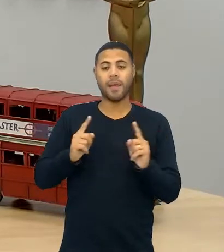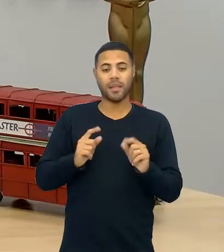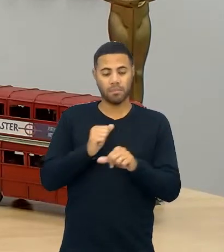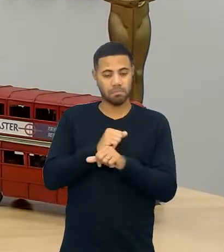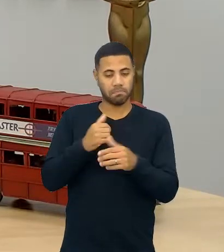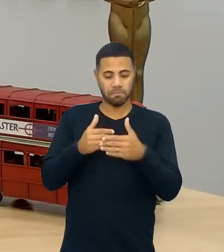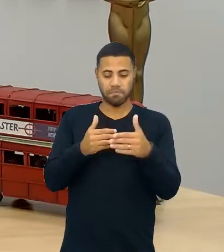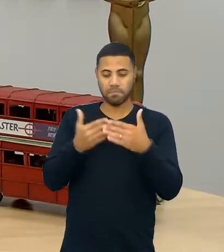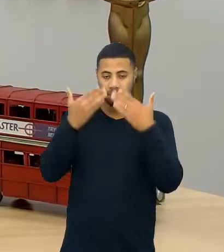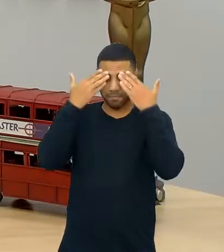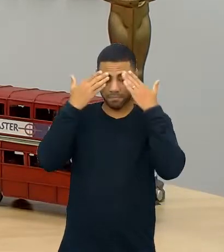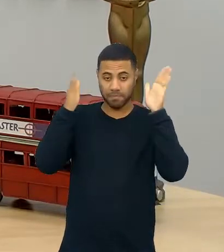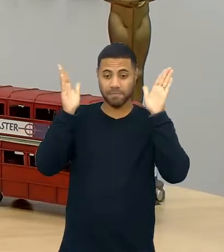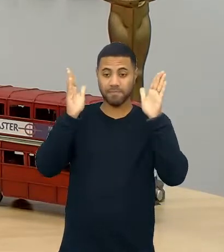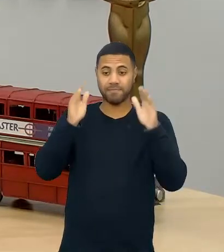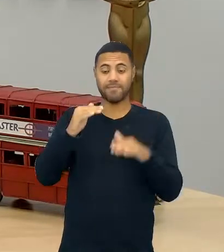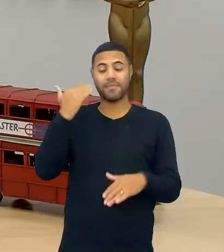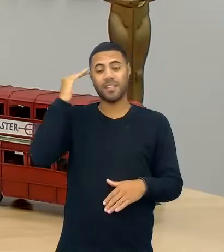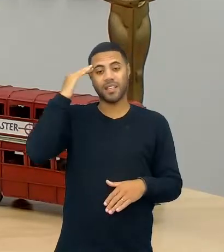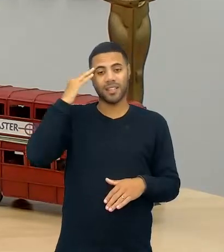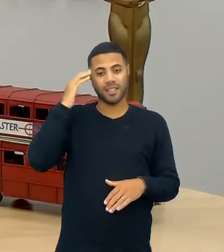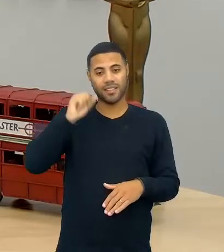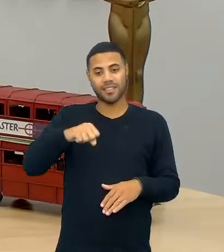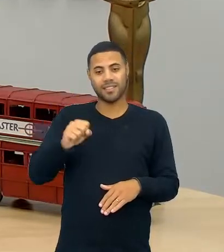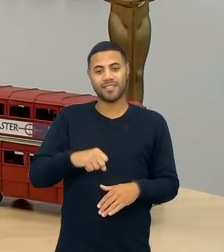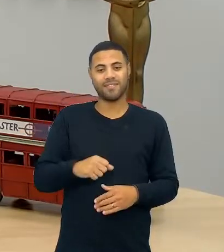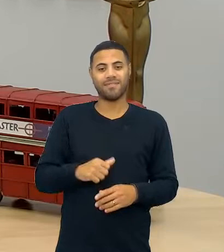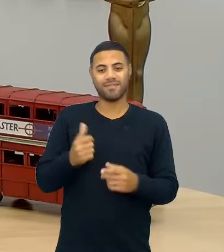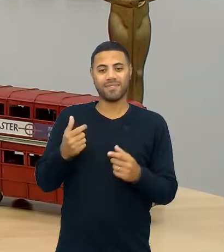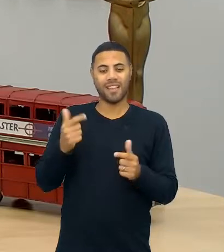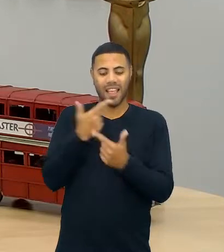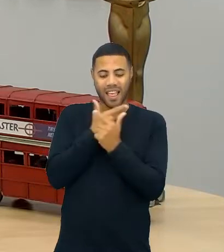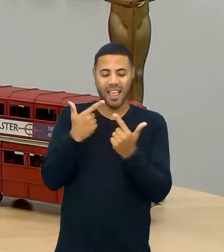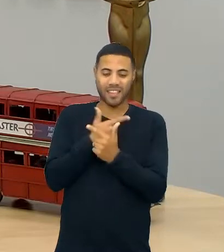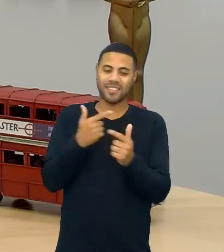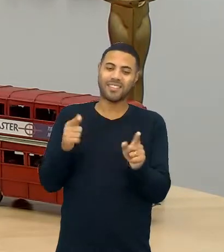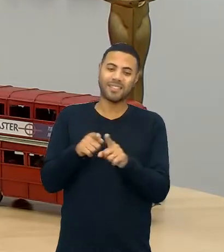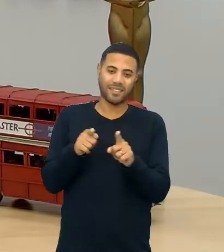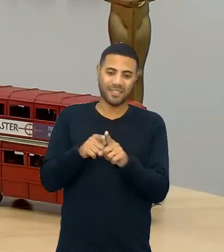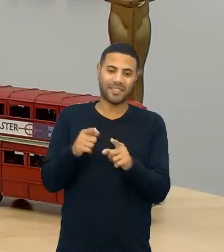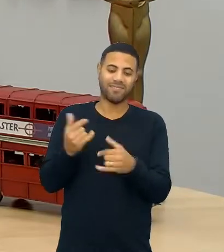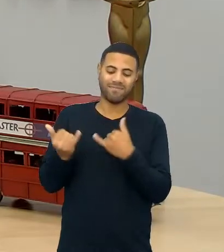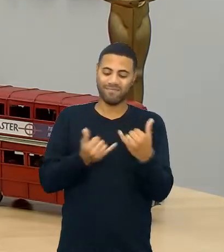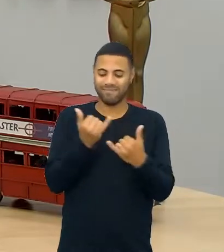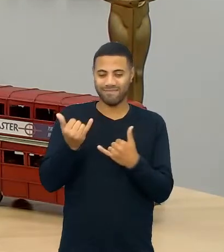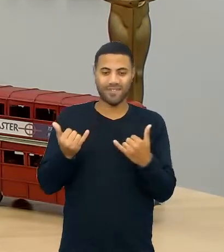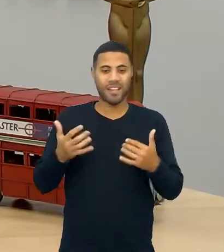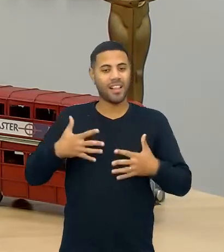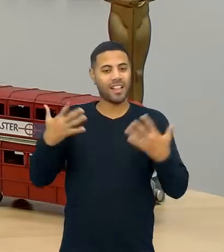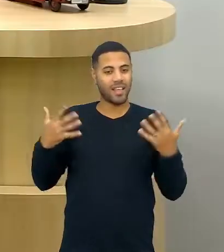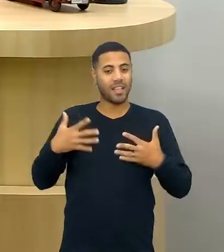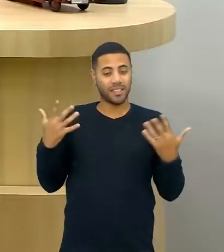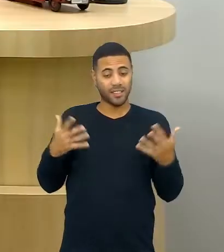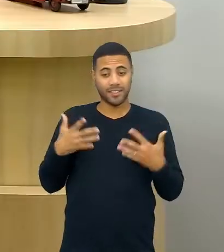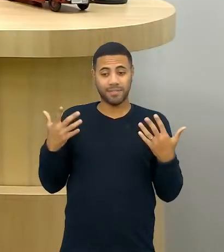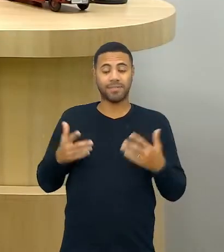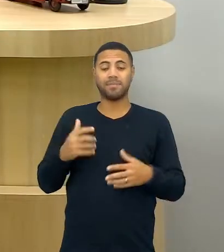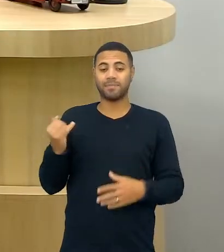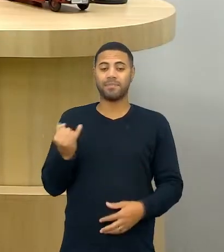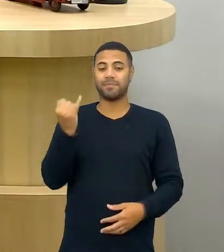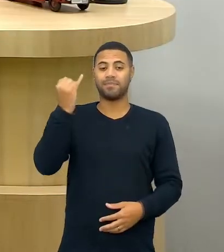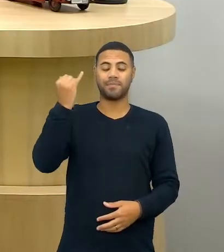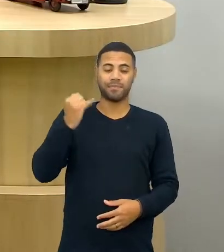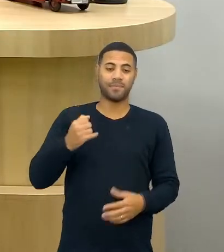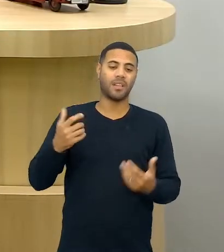entender. E assim, se der tudo certo, aí a gente vai rir bastante, porque além de levarmos as coisas a sério, tem que ser divertido. Tem que